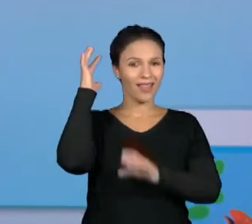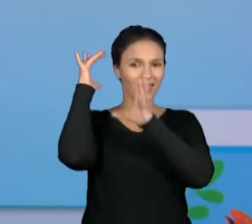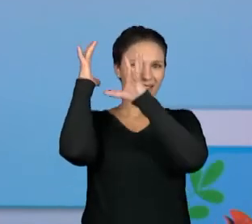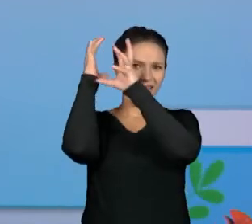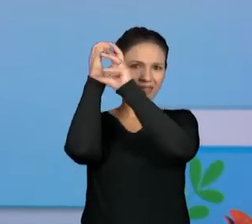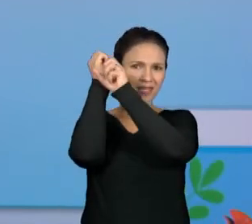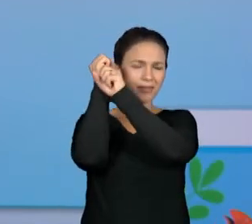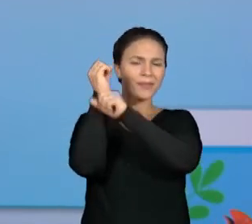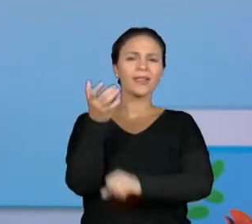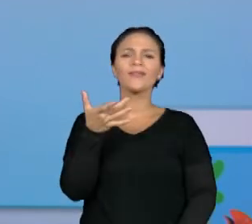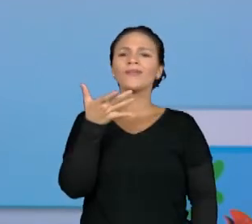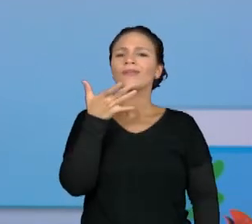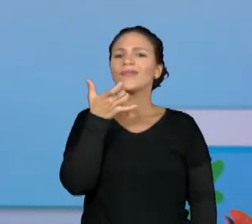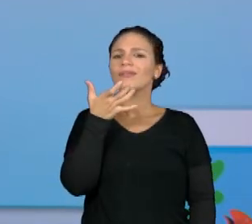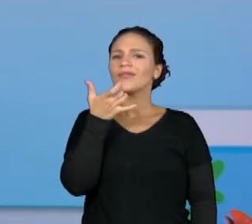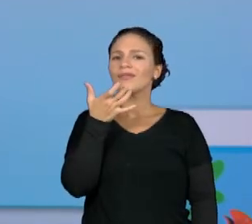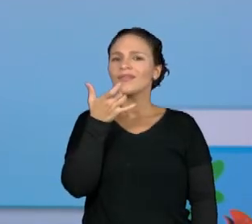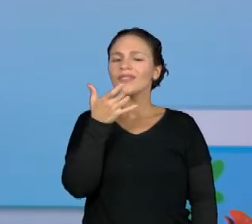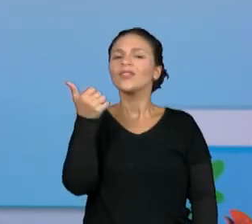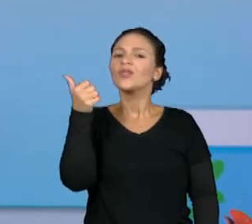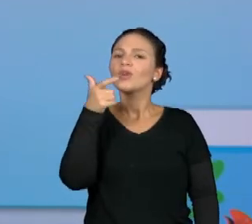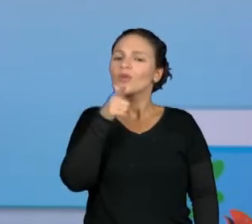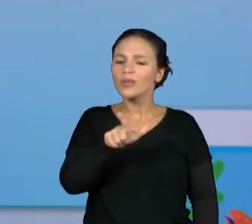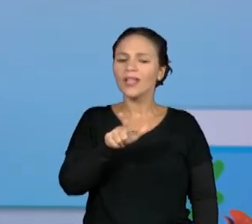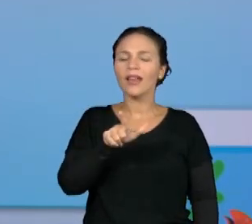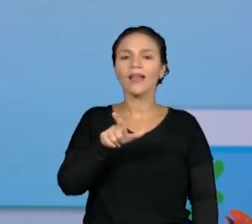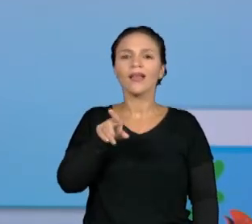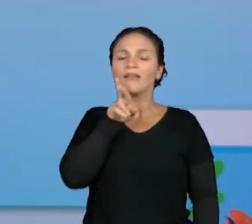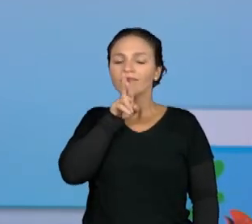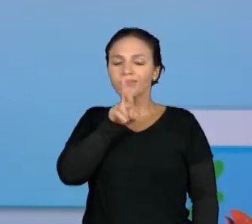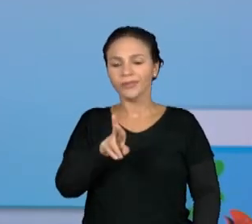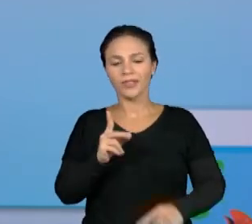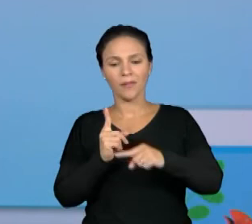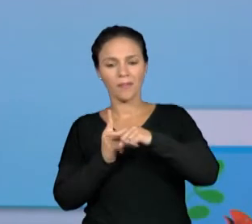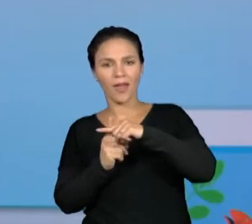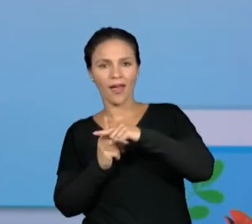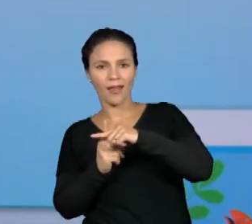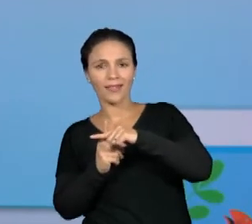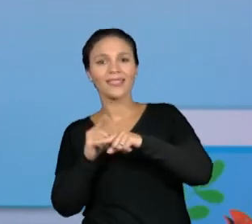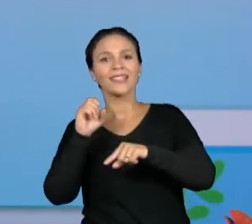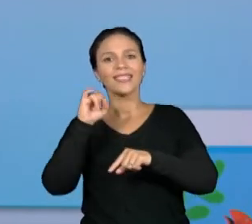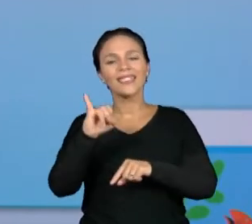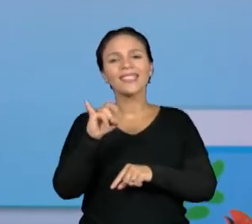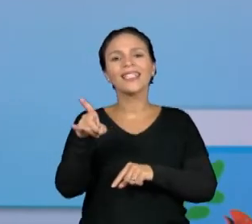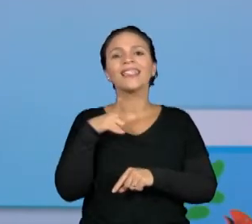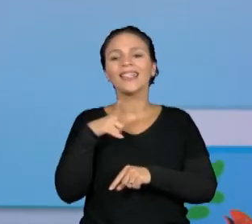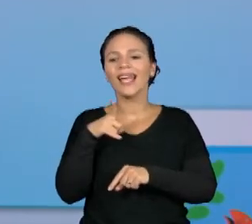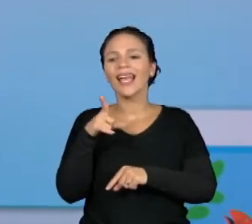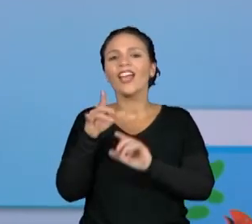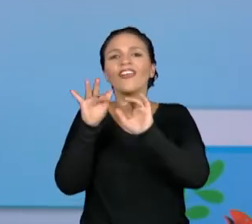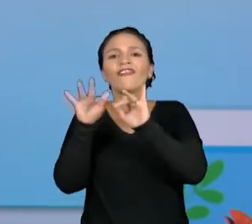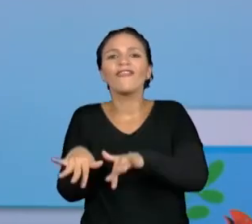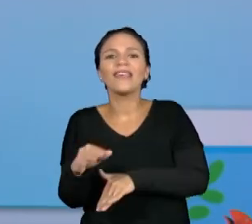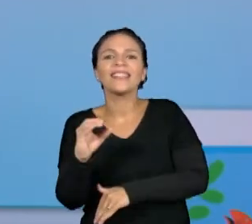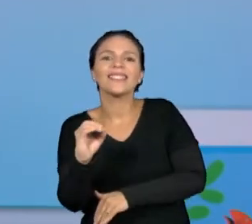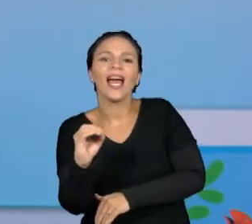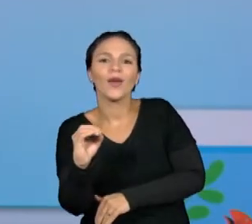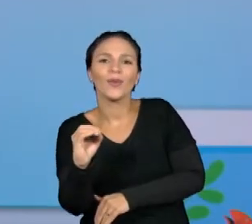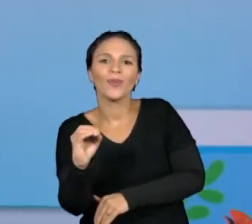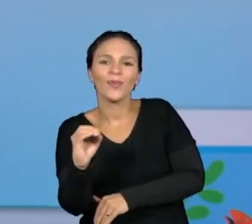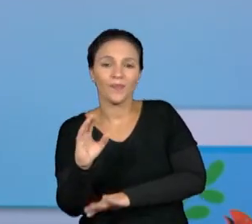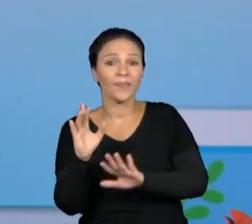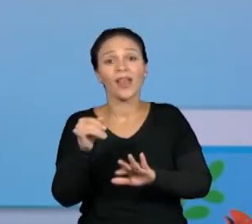fácil da gente resolver aí uma adição com dezenas cheias, vai mais rápido. Então, eu